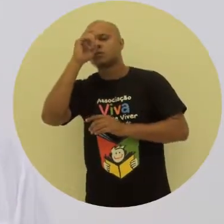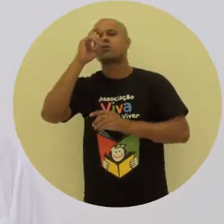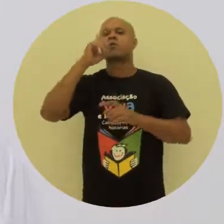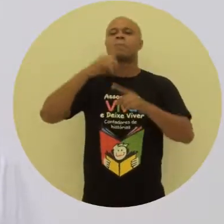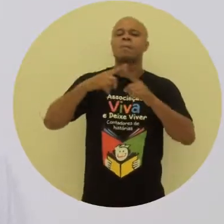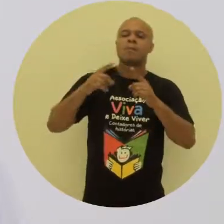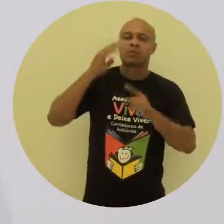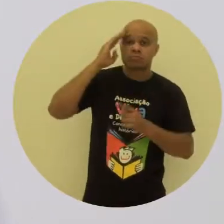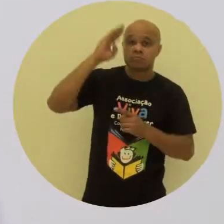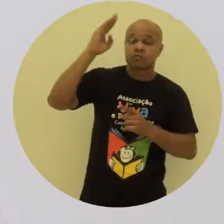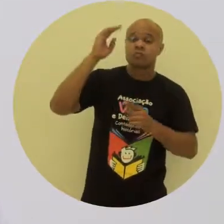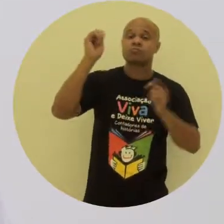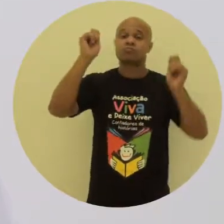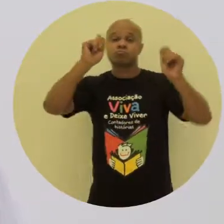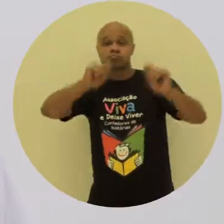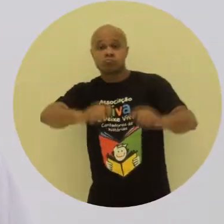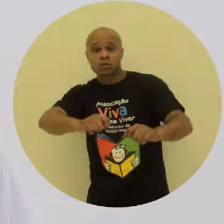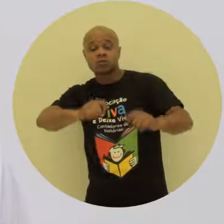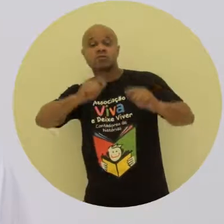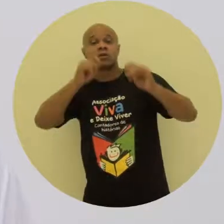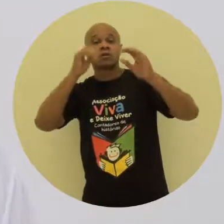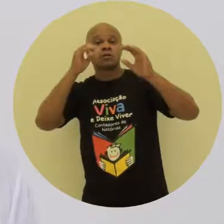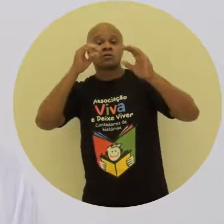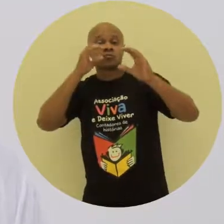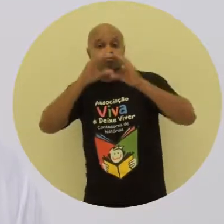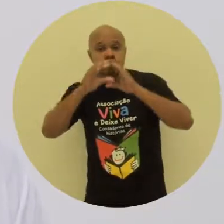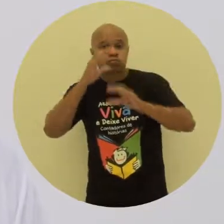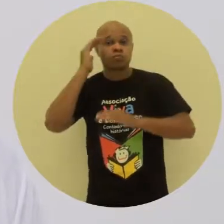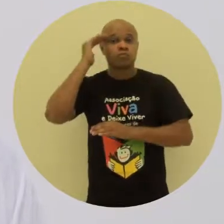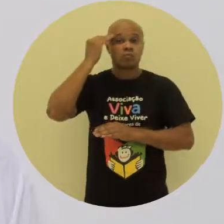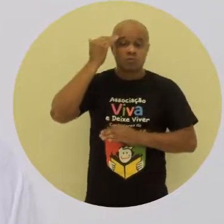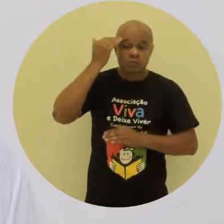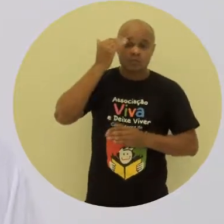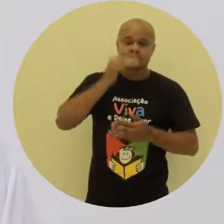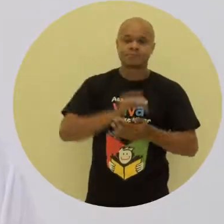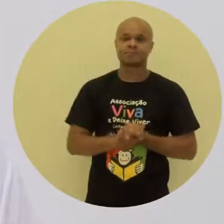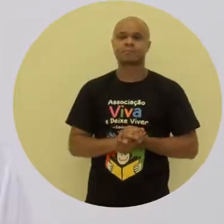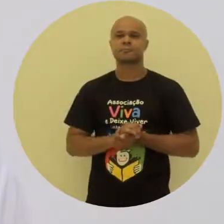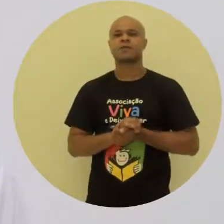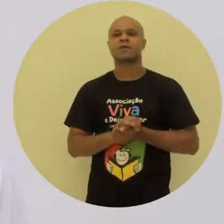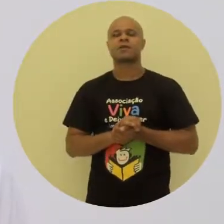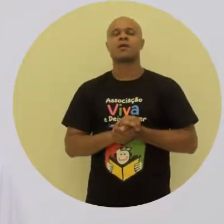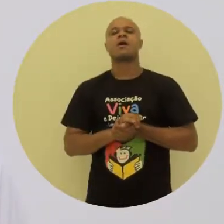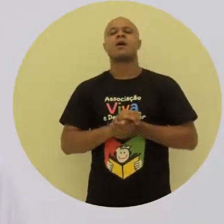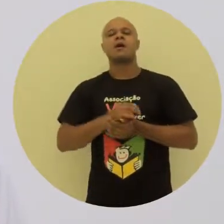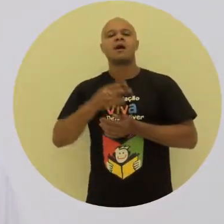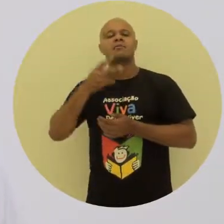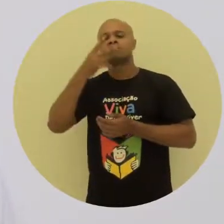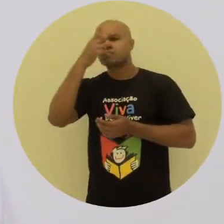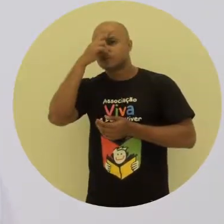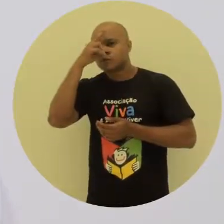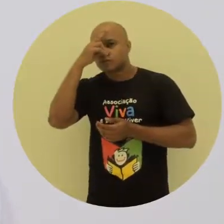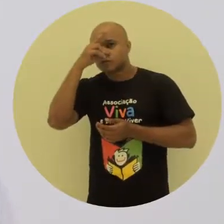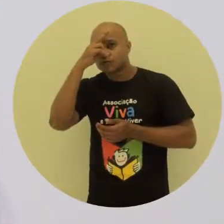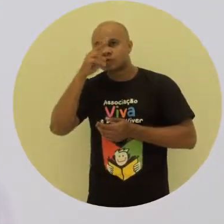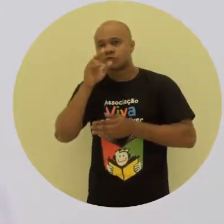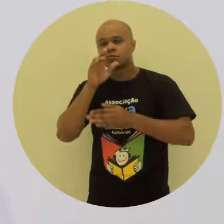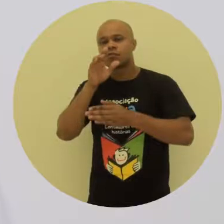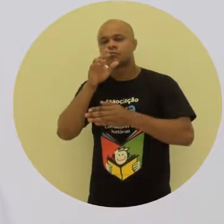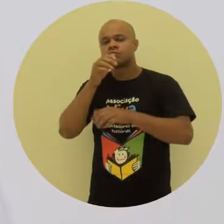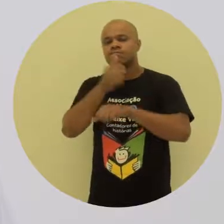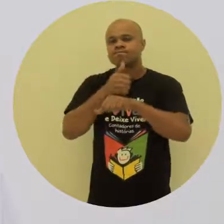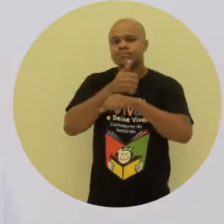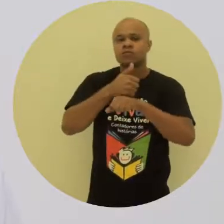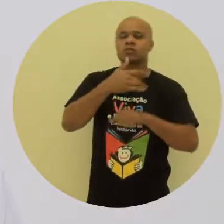com a capacidade de comunicação e compreensão. A história tem ajudado os profissionais